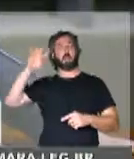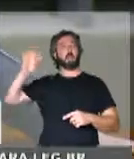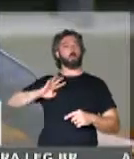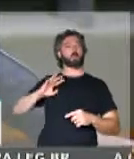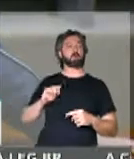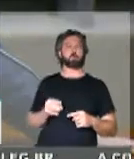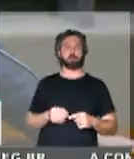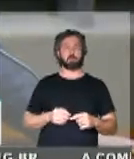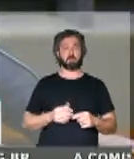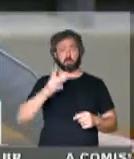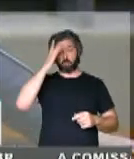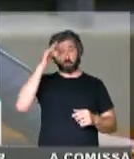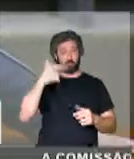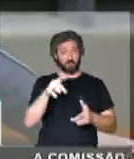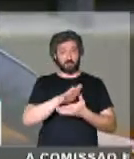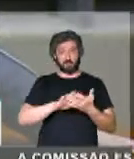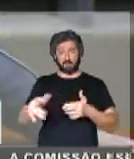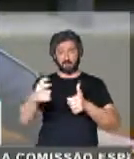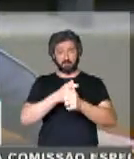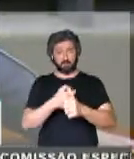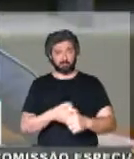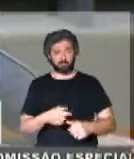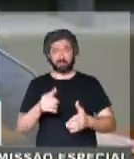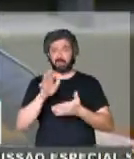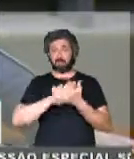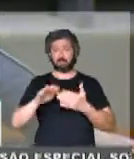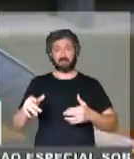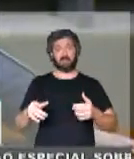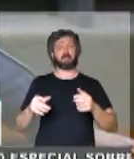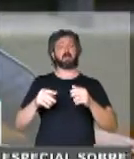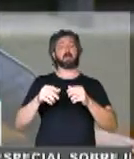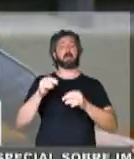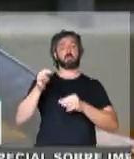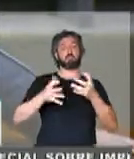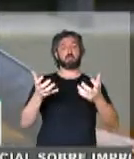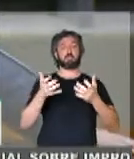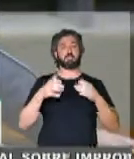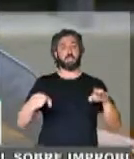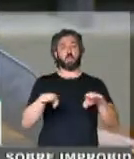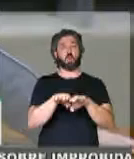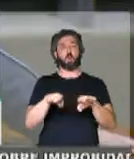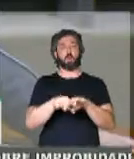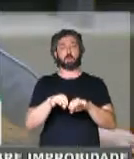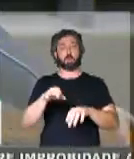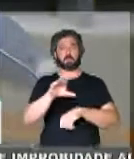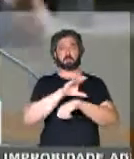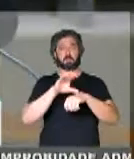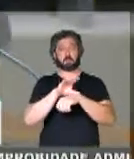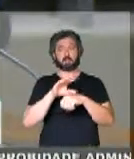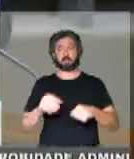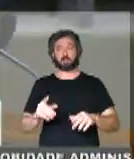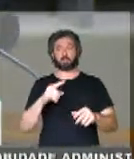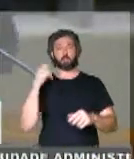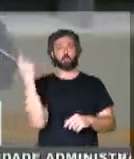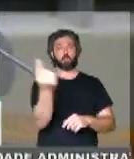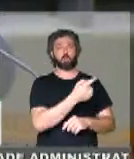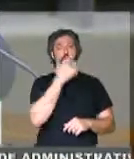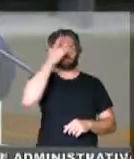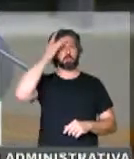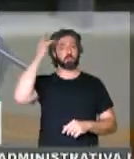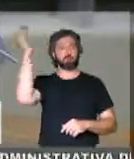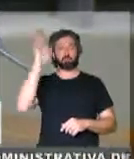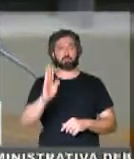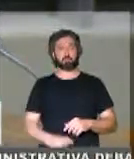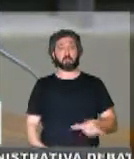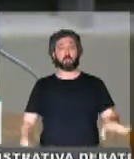que não devem à justiça e que querem que o princípio da igualdade constitucional, onde todos os